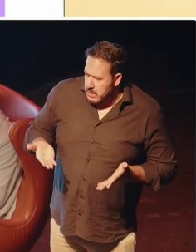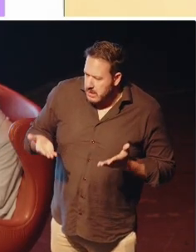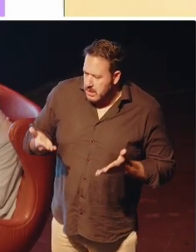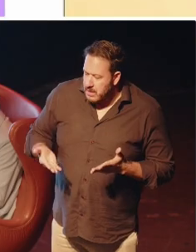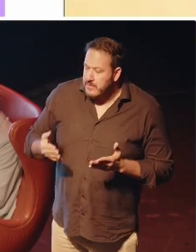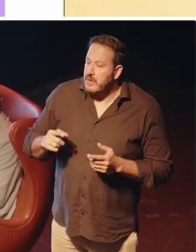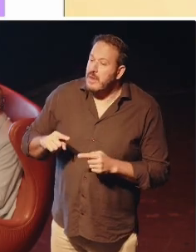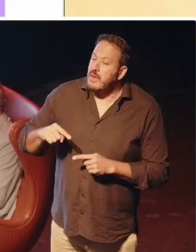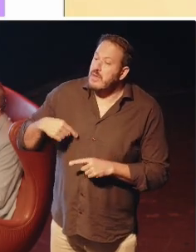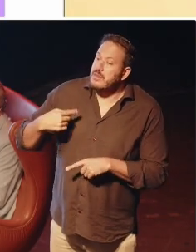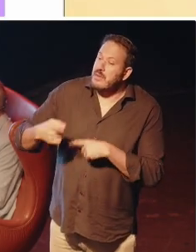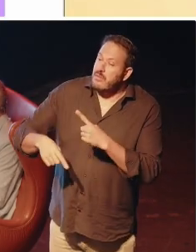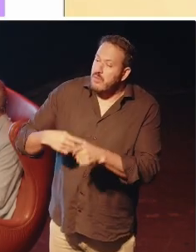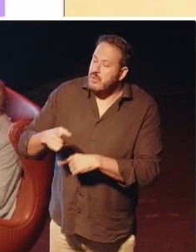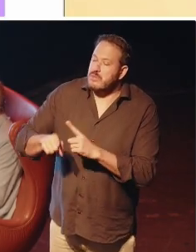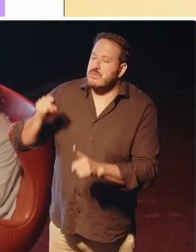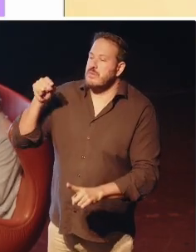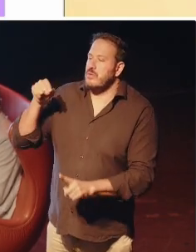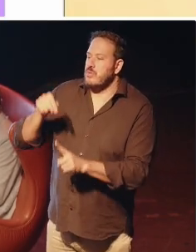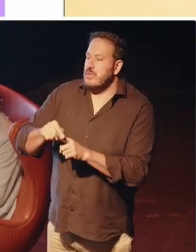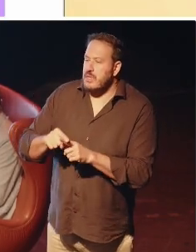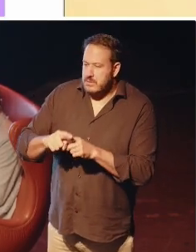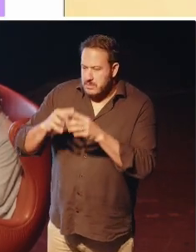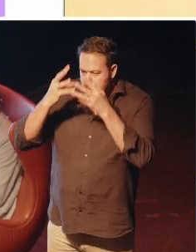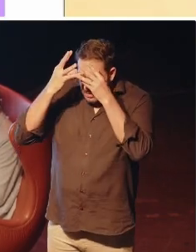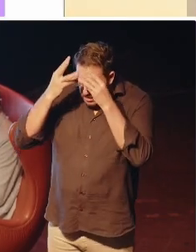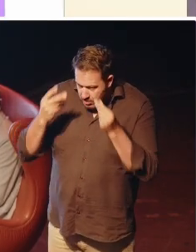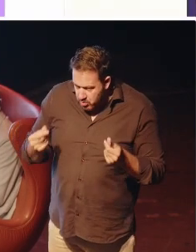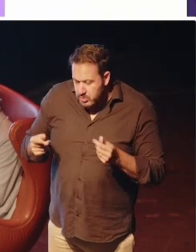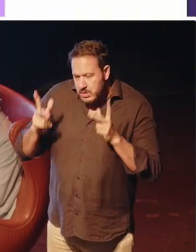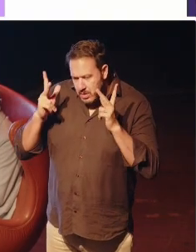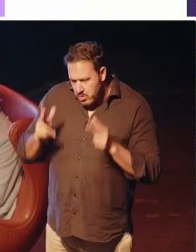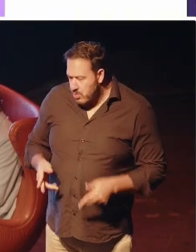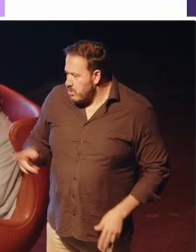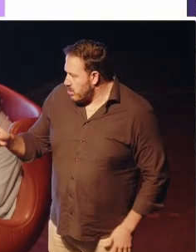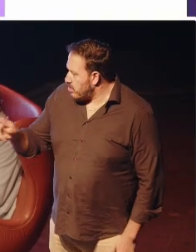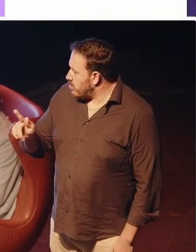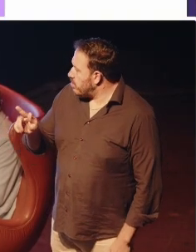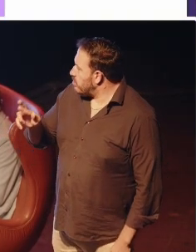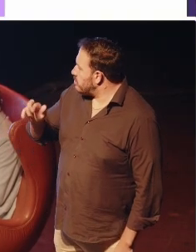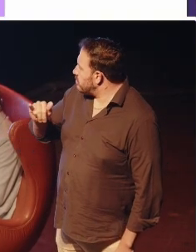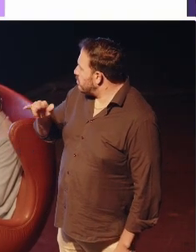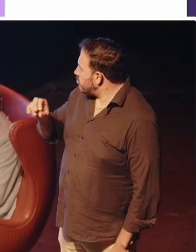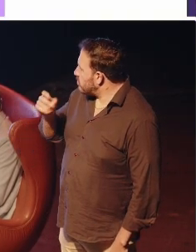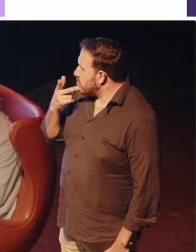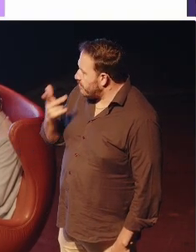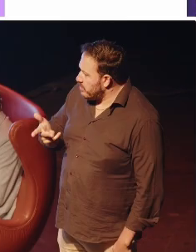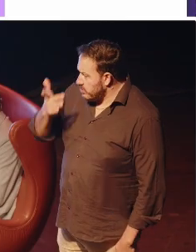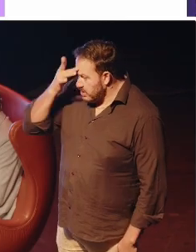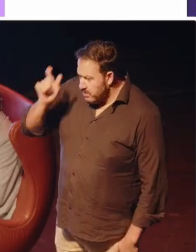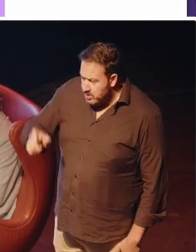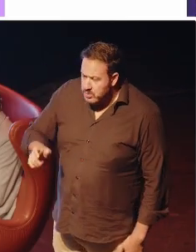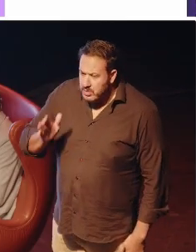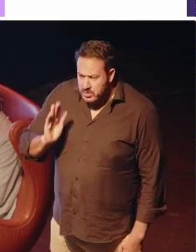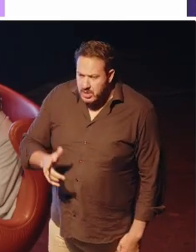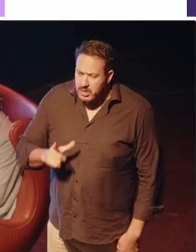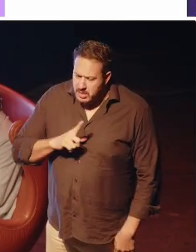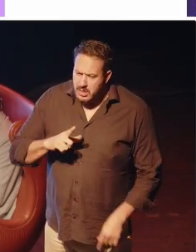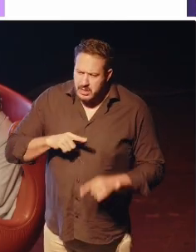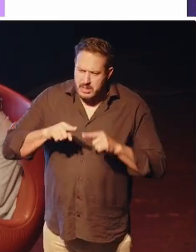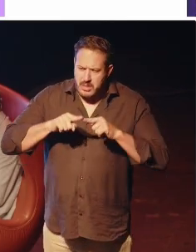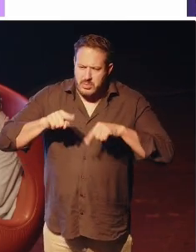que chega ao quadro de demência, como a Jerusa disse, quando o indivíduo já tem